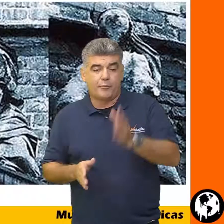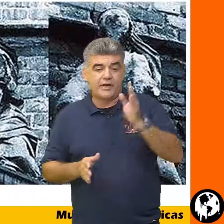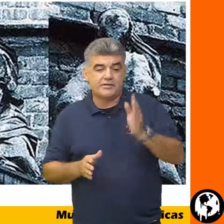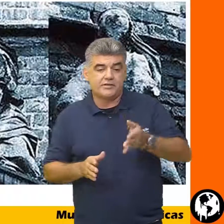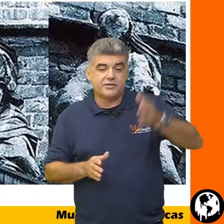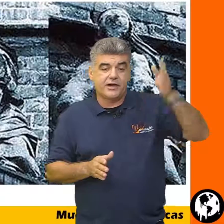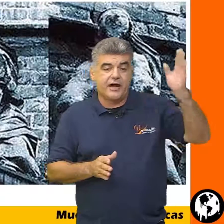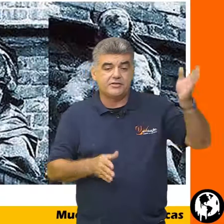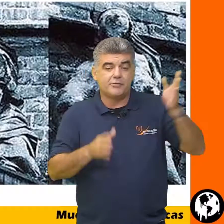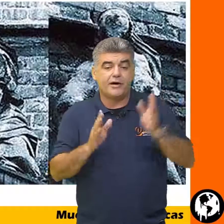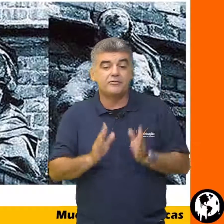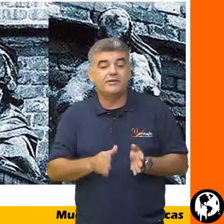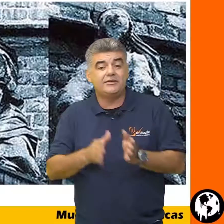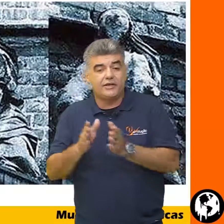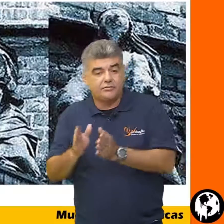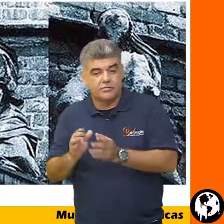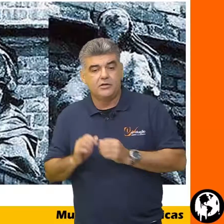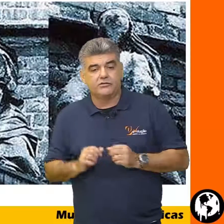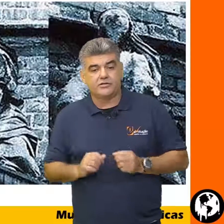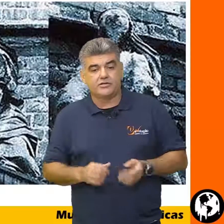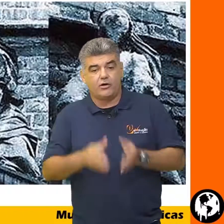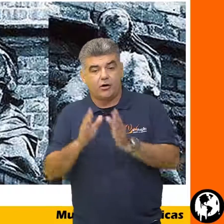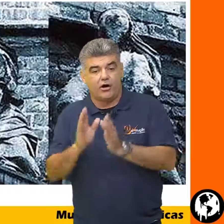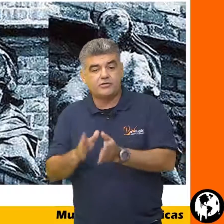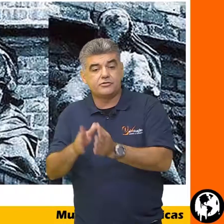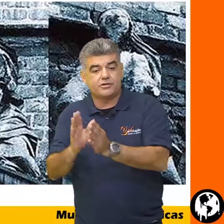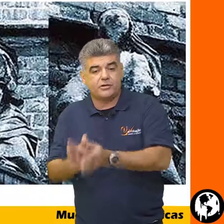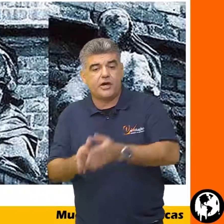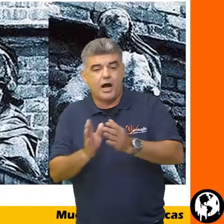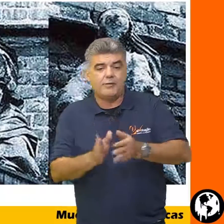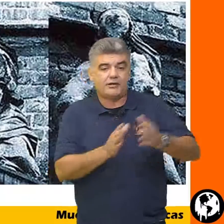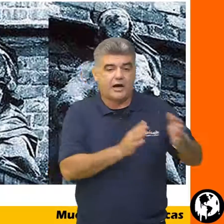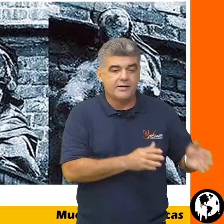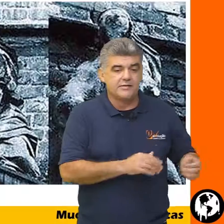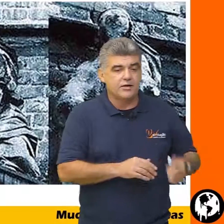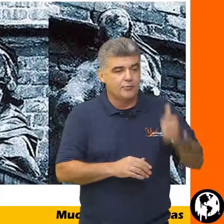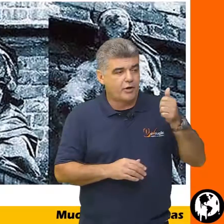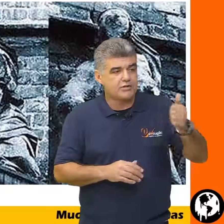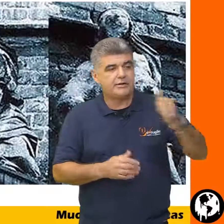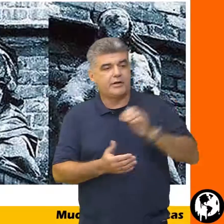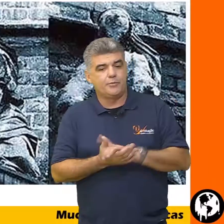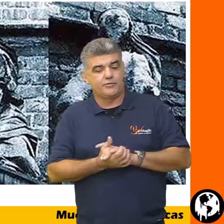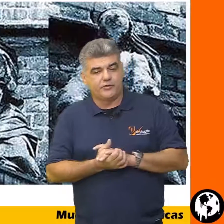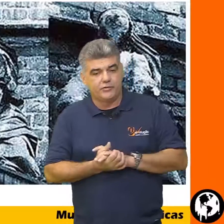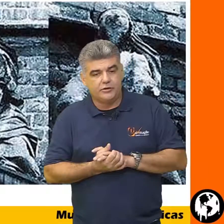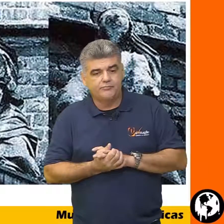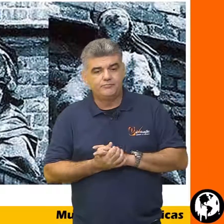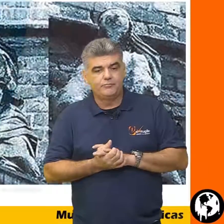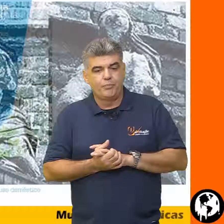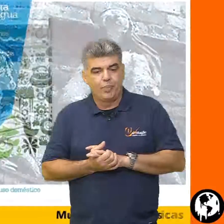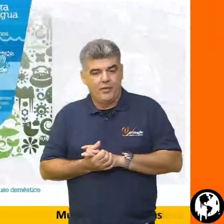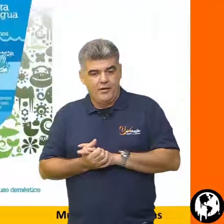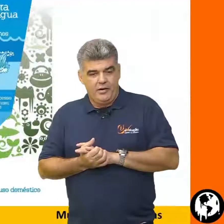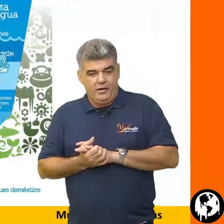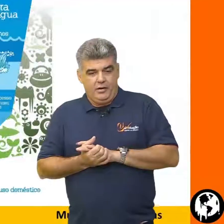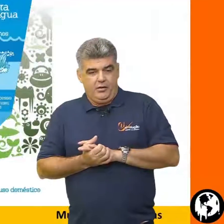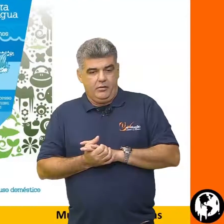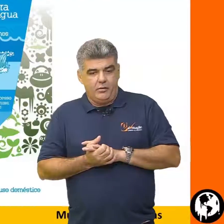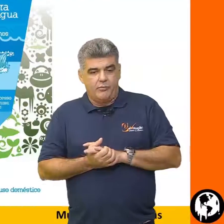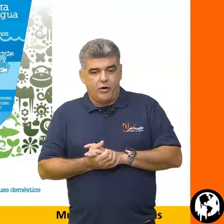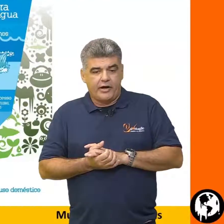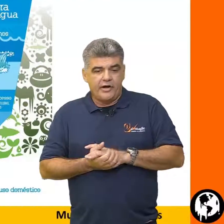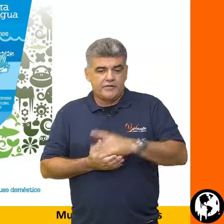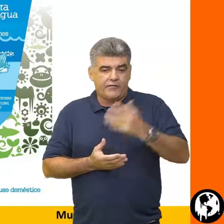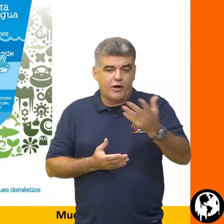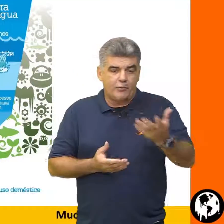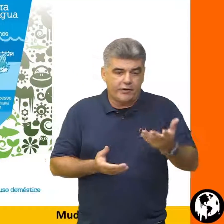Com a presença de gases chamados de anidridos, ou seja, óxidos de ametais. Próxima tela, por favor.